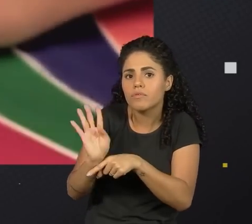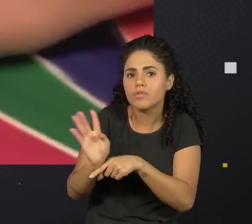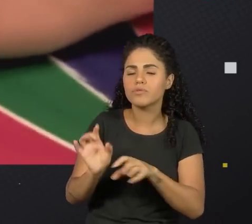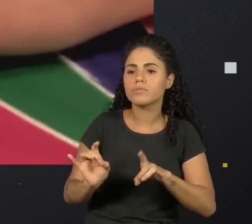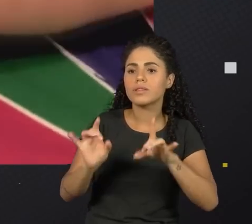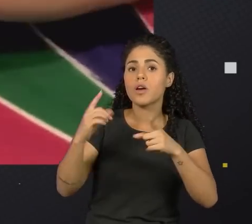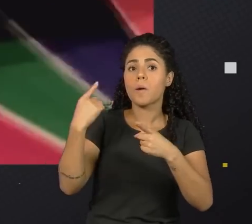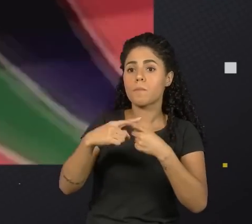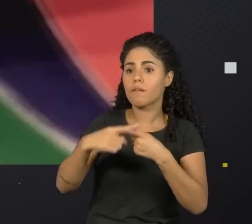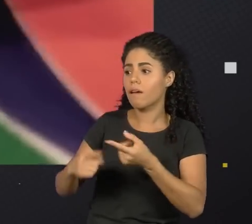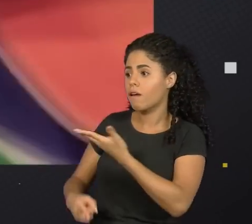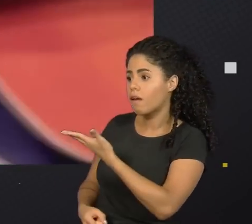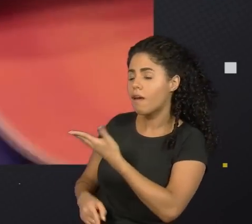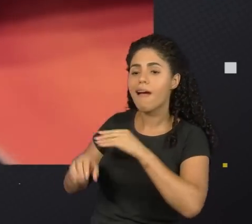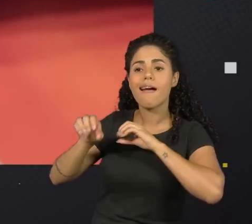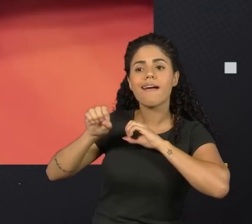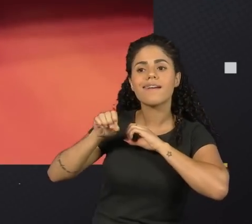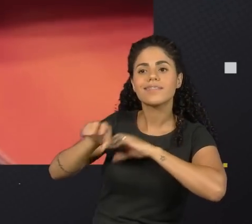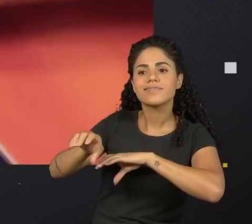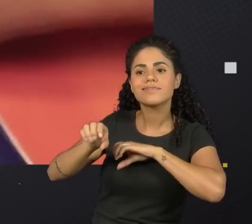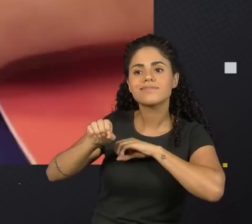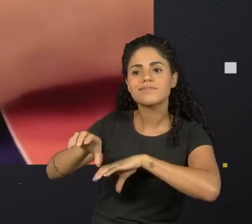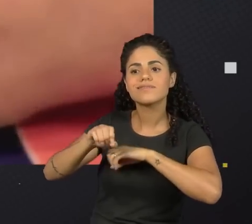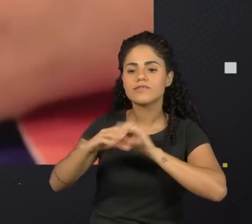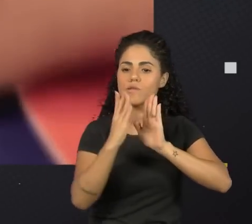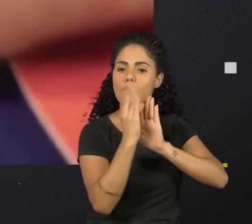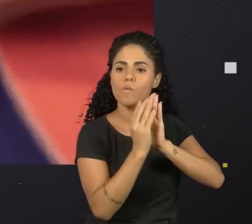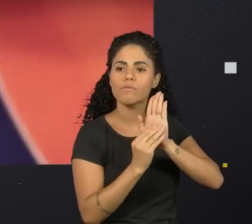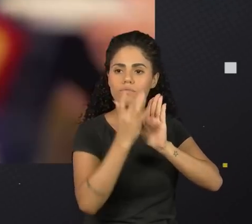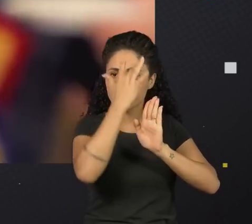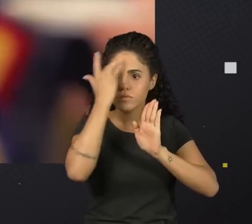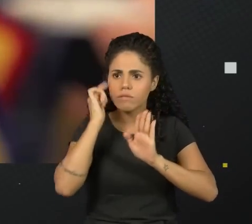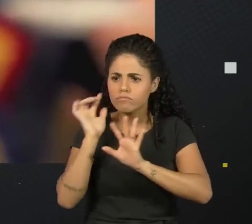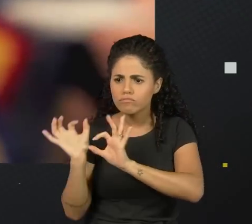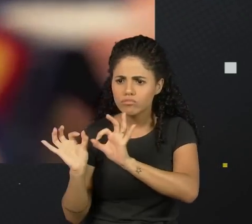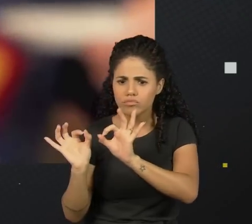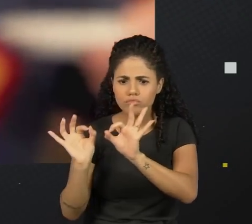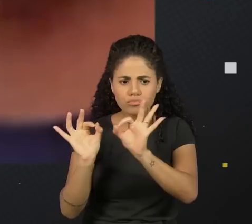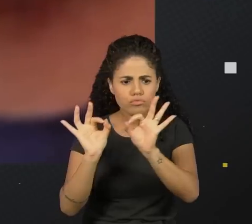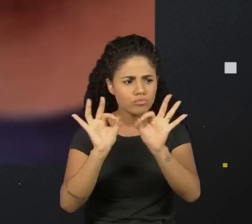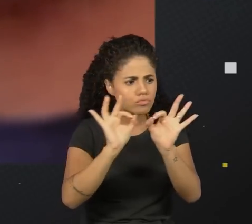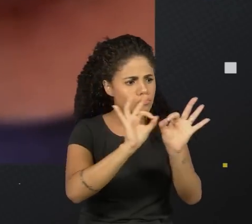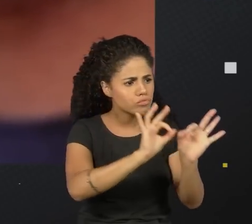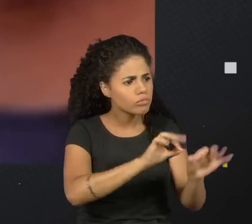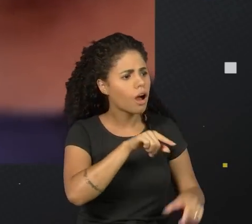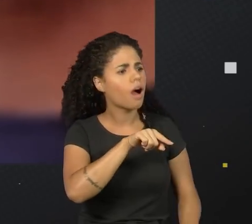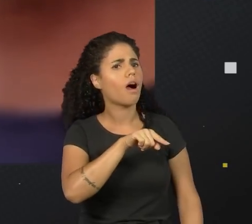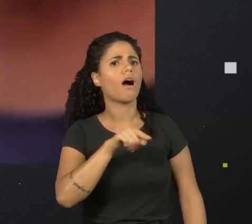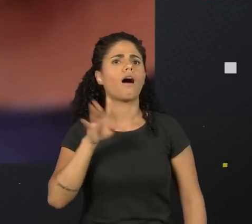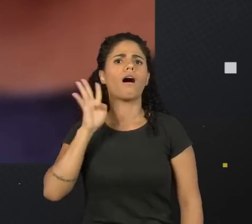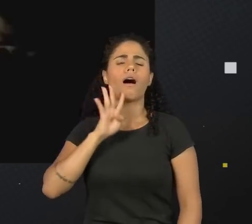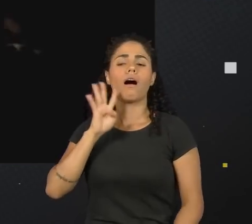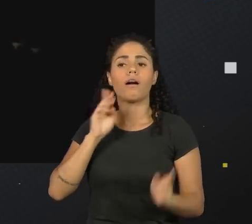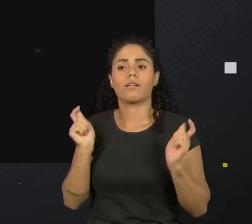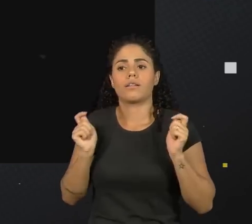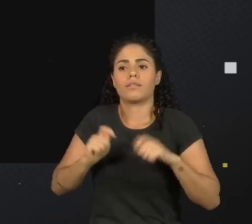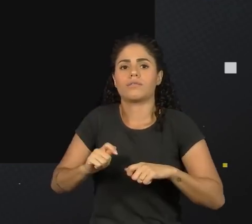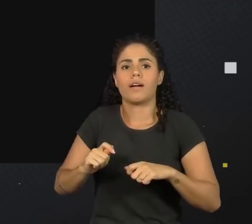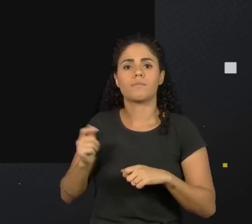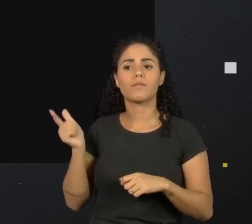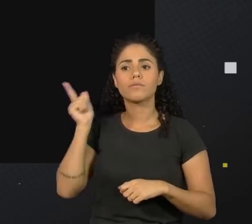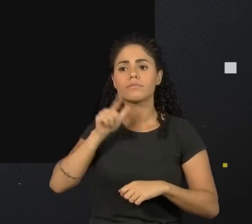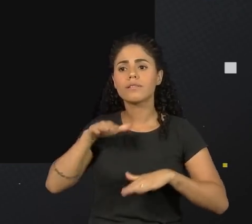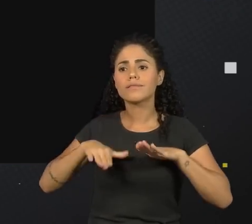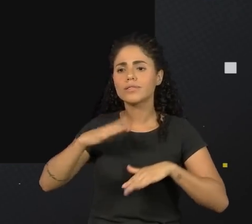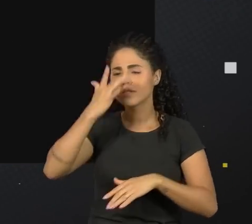porque tem esse lugar de levar quem está assistindo para reconhecer um universo que para muitos